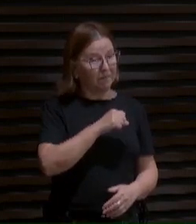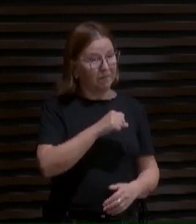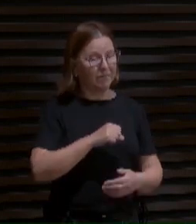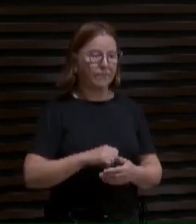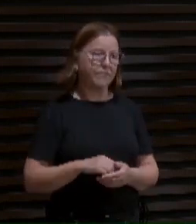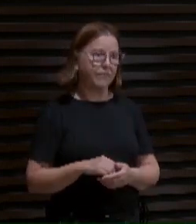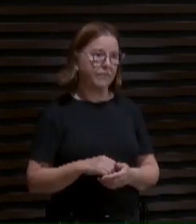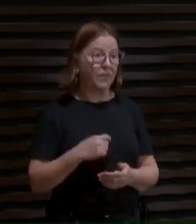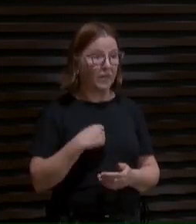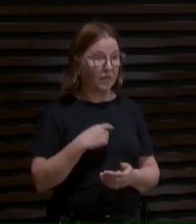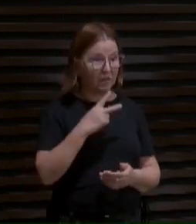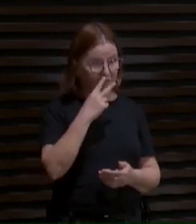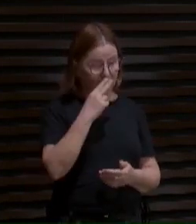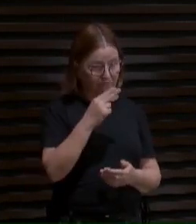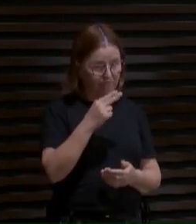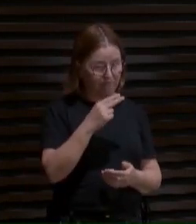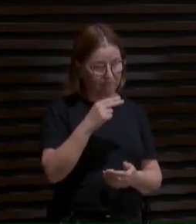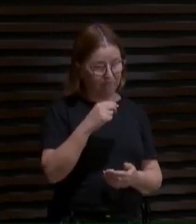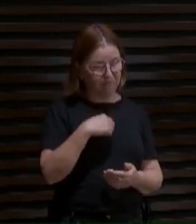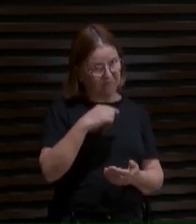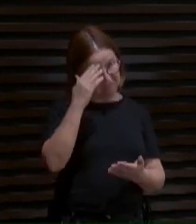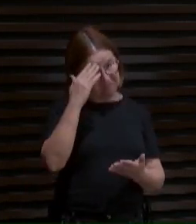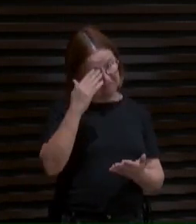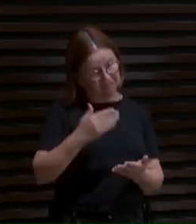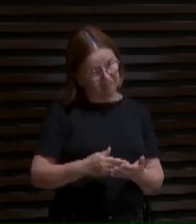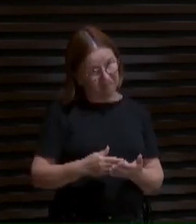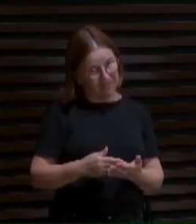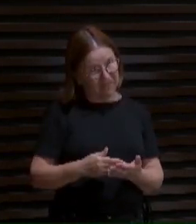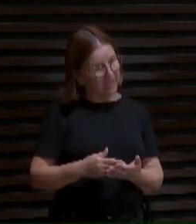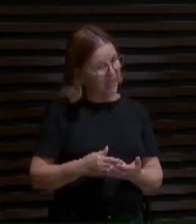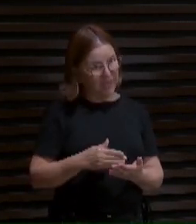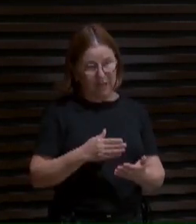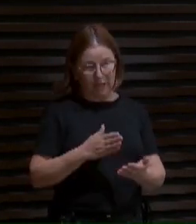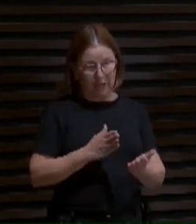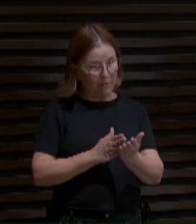que eu creio que eu não vou passar por ele.